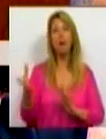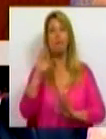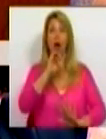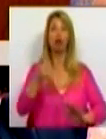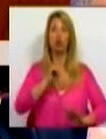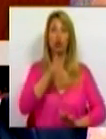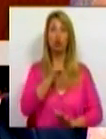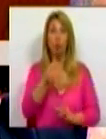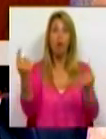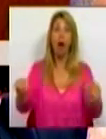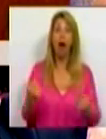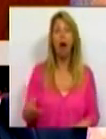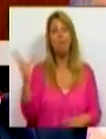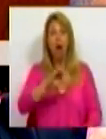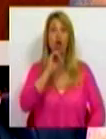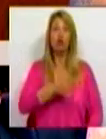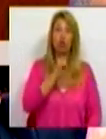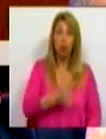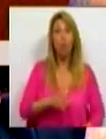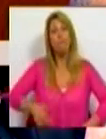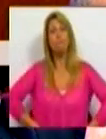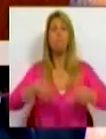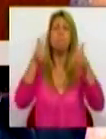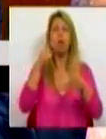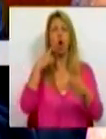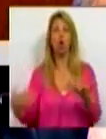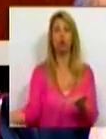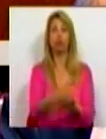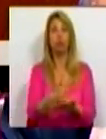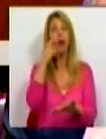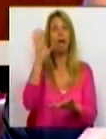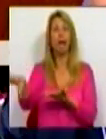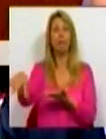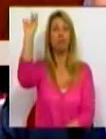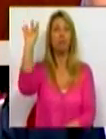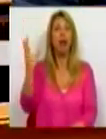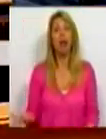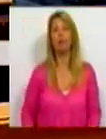chumbos existem e quanto mais chumbos, melhor se apura a raça dos eleitos. Muito obrigado, senhor.